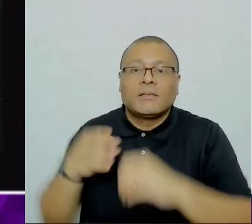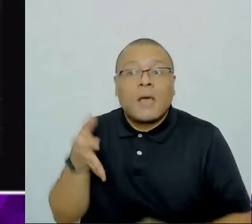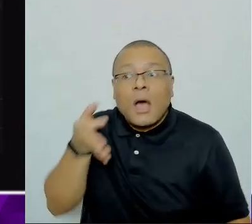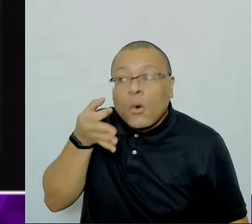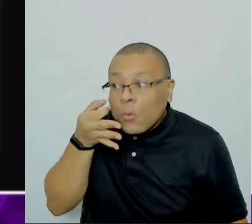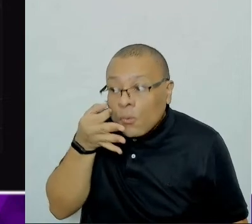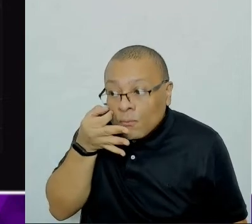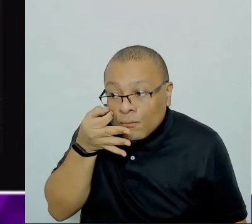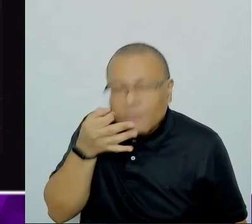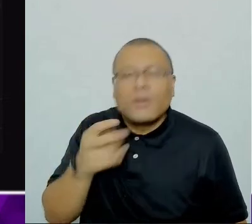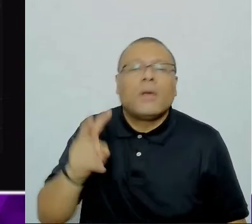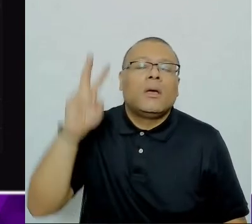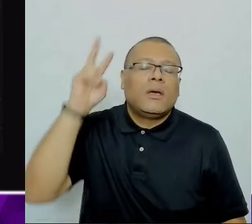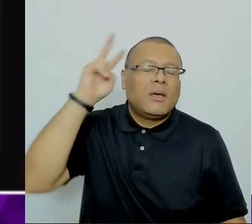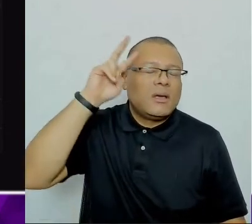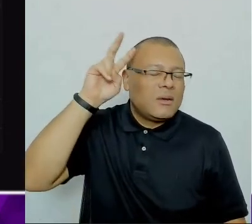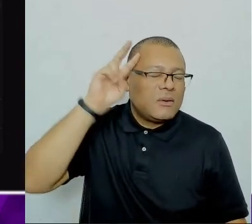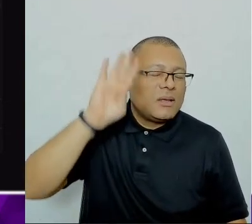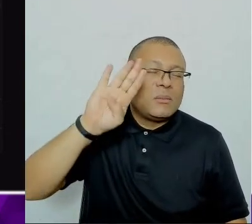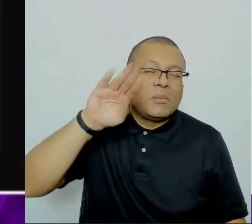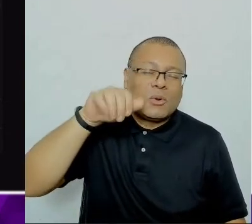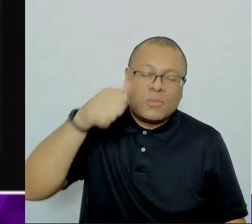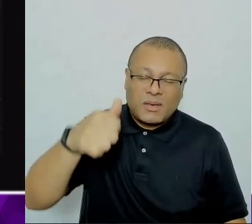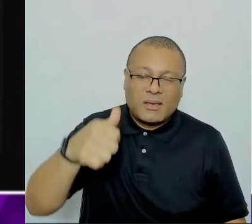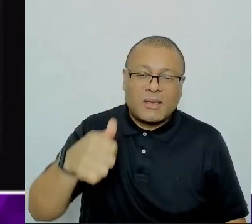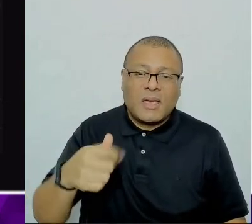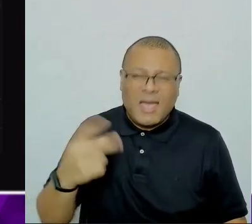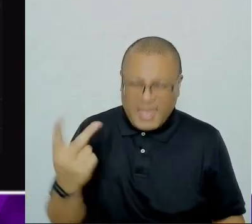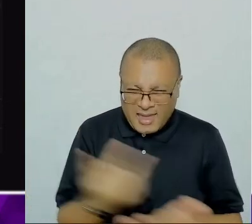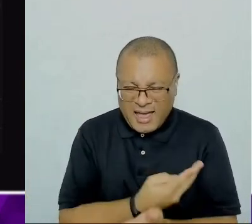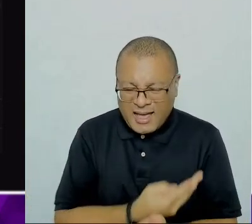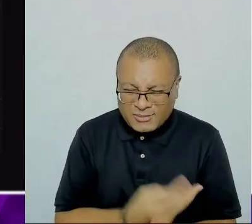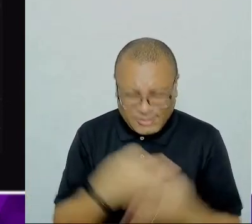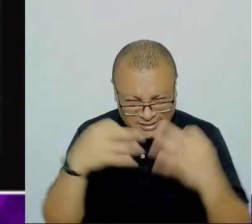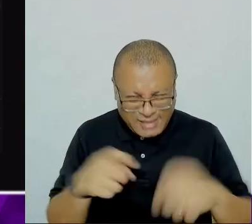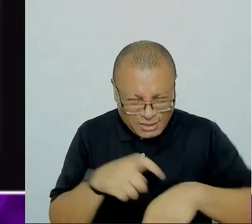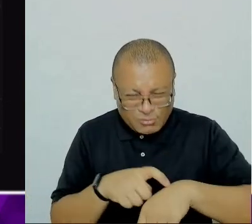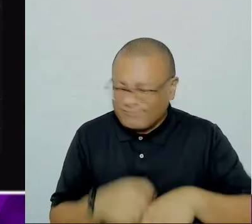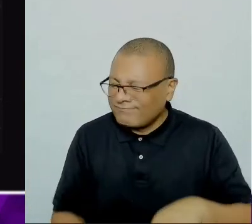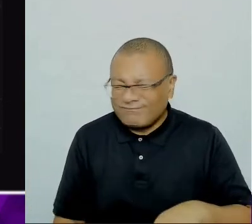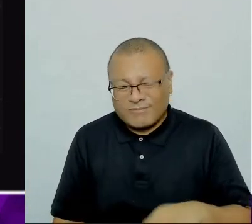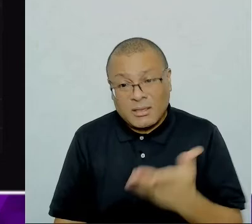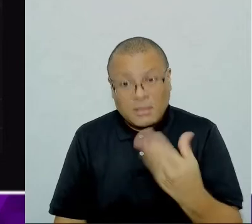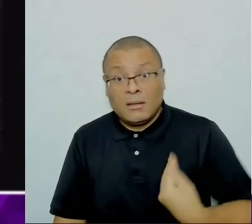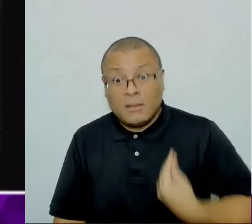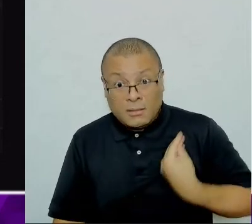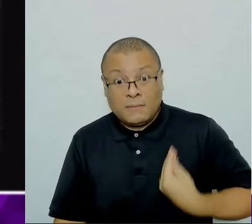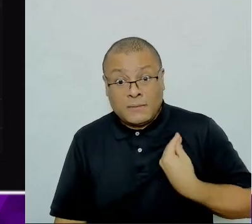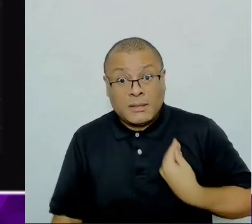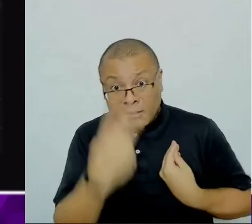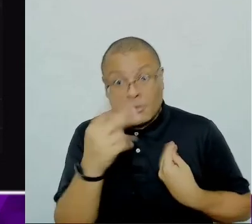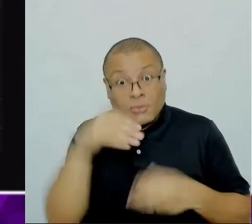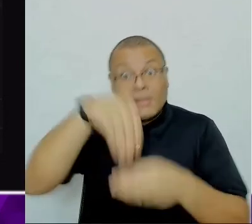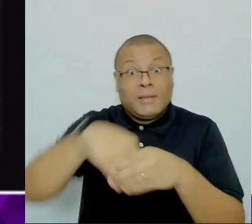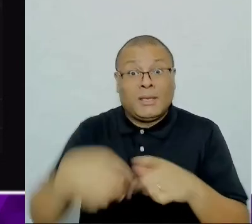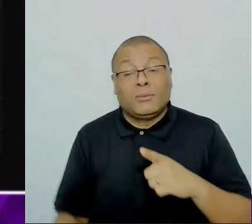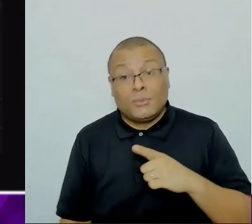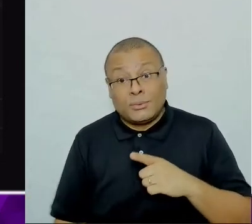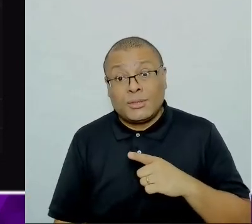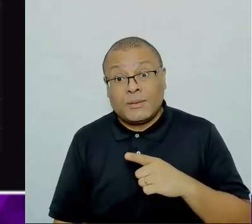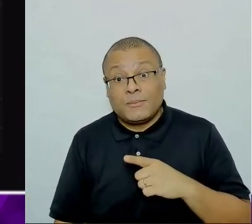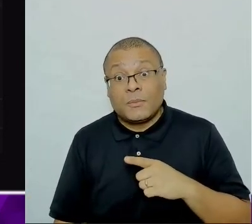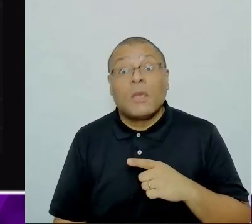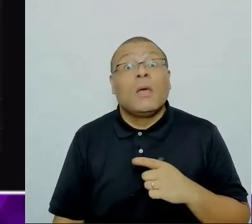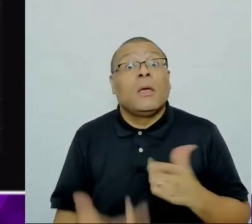Então, eu lembro muito bem. Mas assim, era o momento de errar? Não, não era o momento de errar, porque a gente estava lidando com vidas de pessoas. É um ônibus espacial que